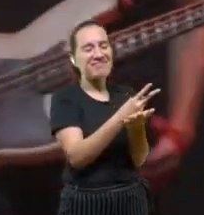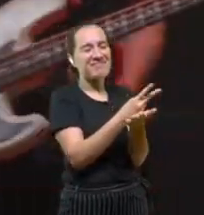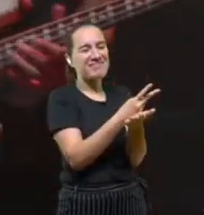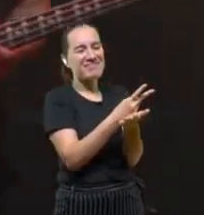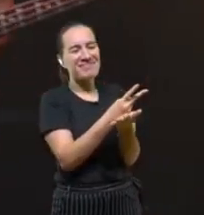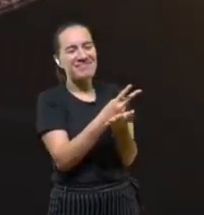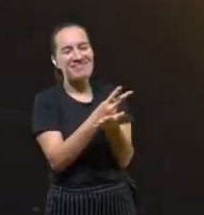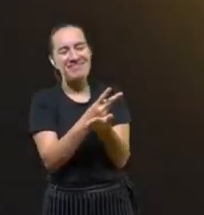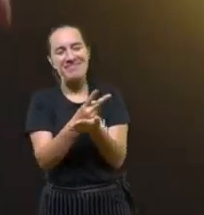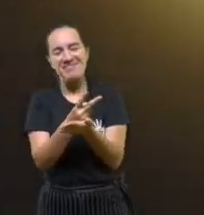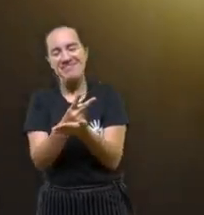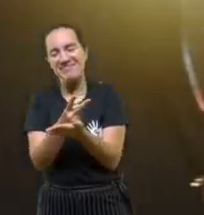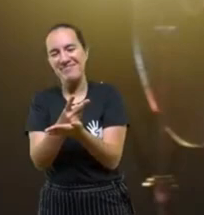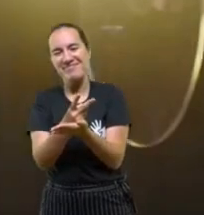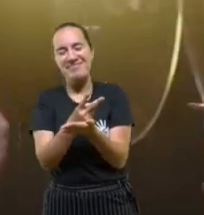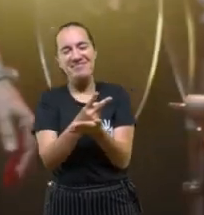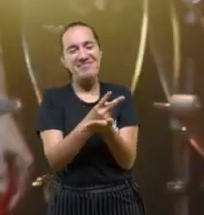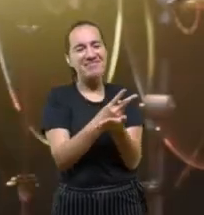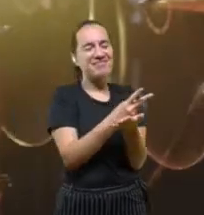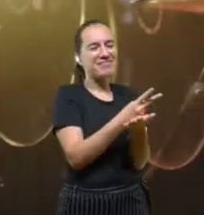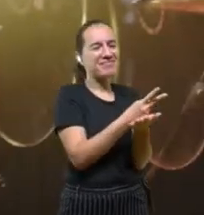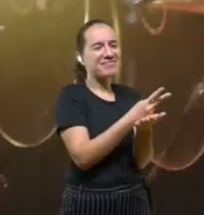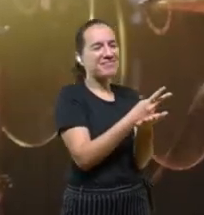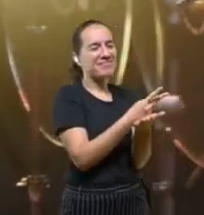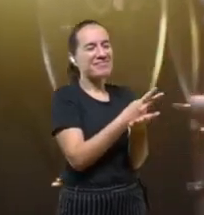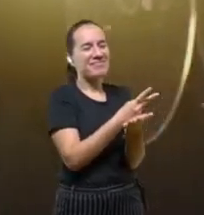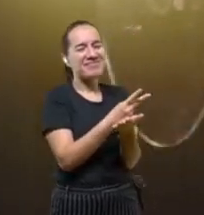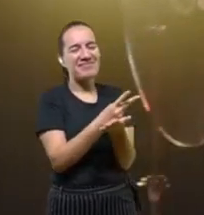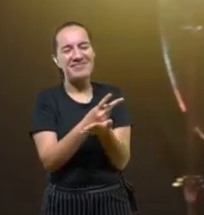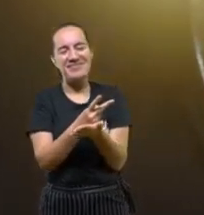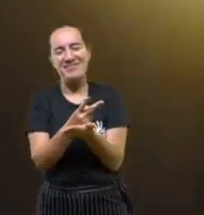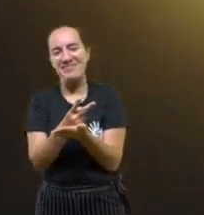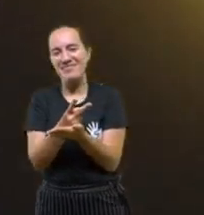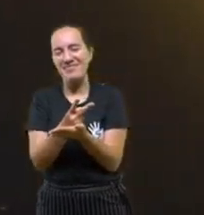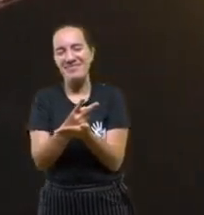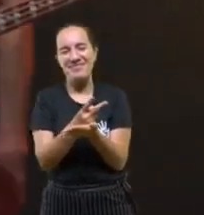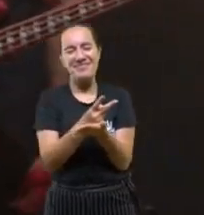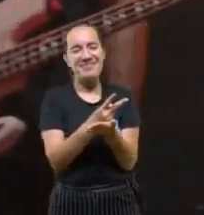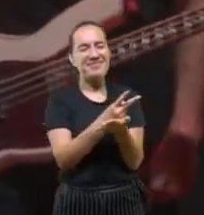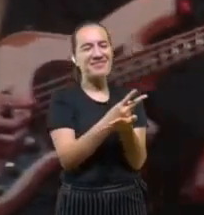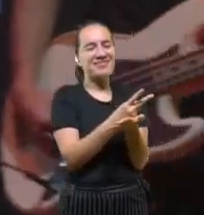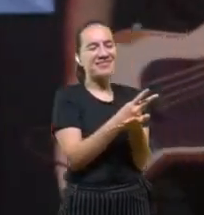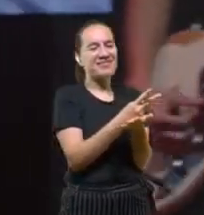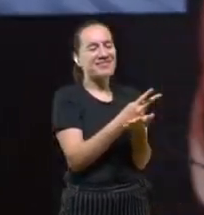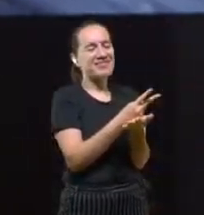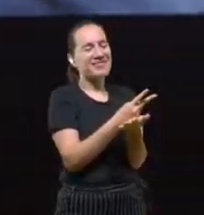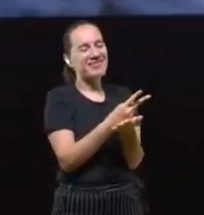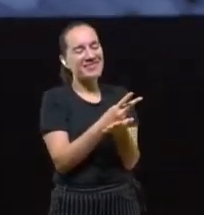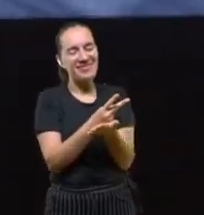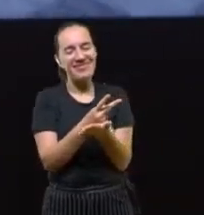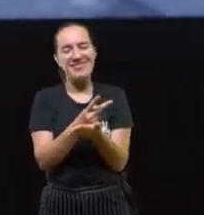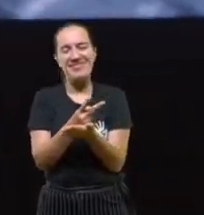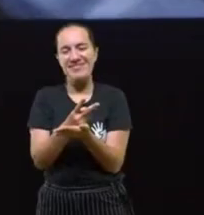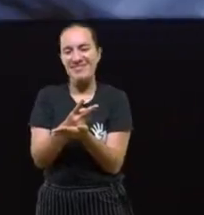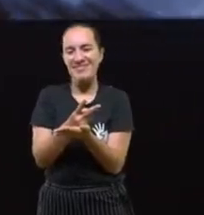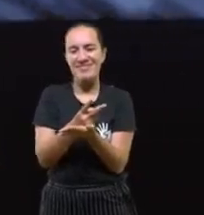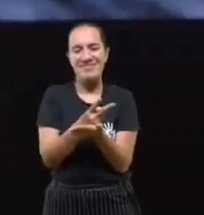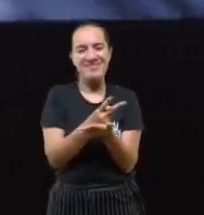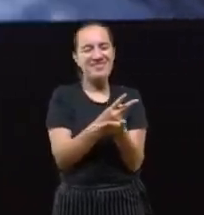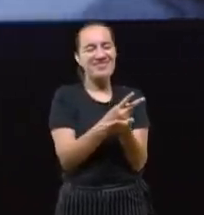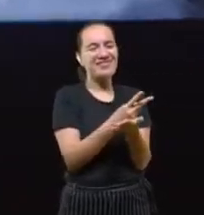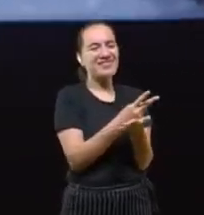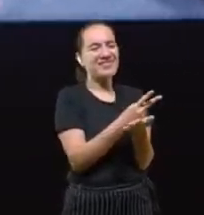se, ai a la la la ia lava saia lava se, ai a la la la ia lava